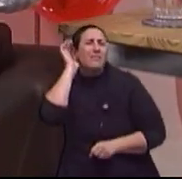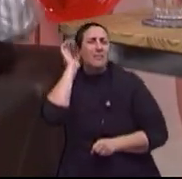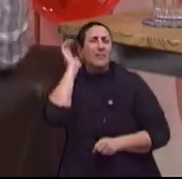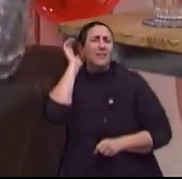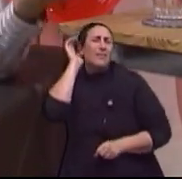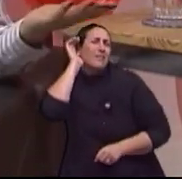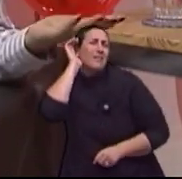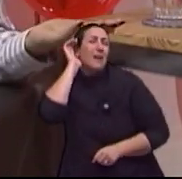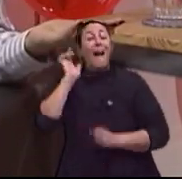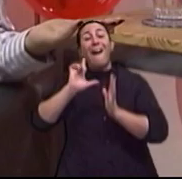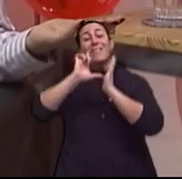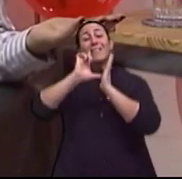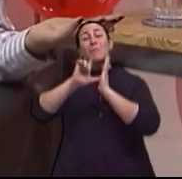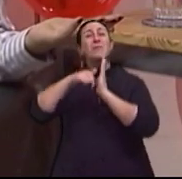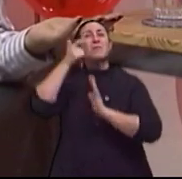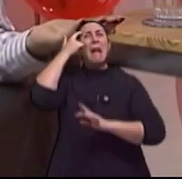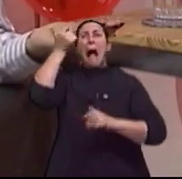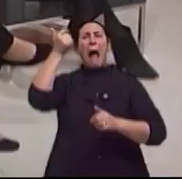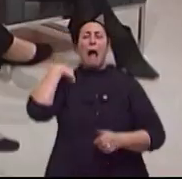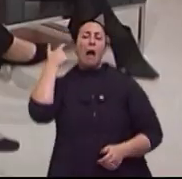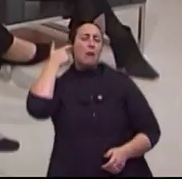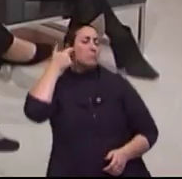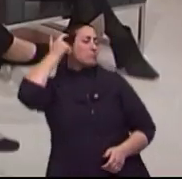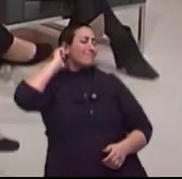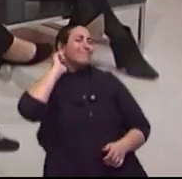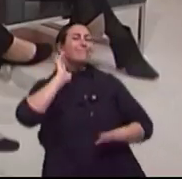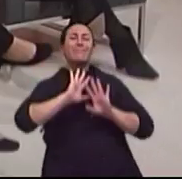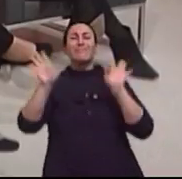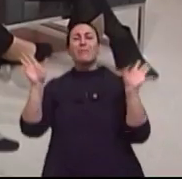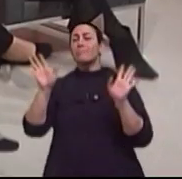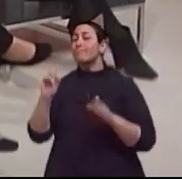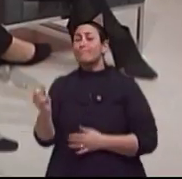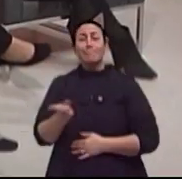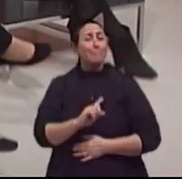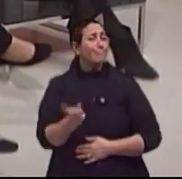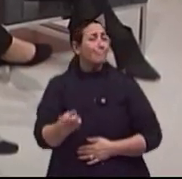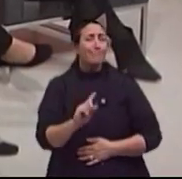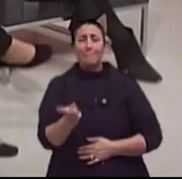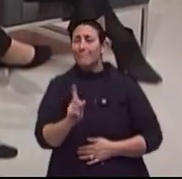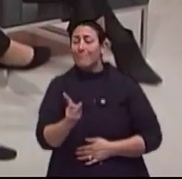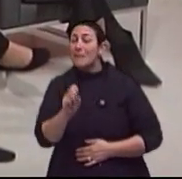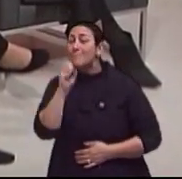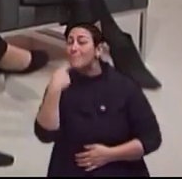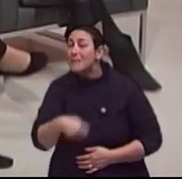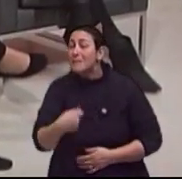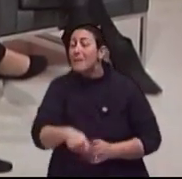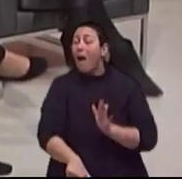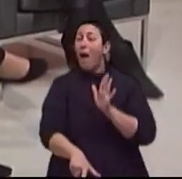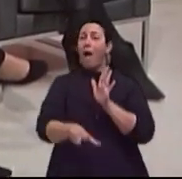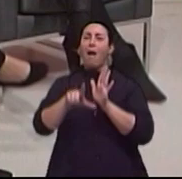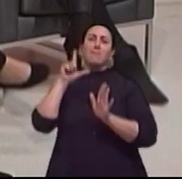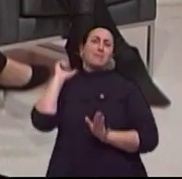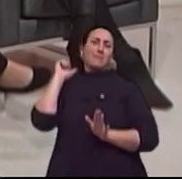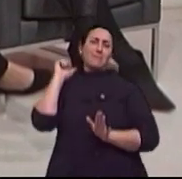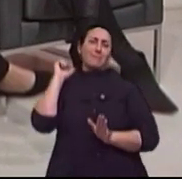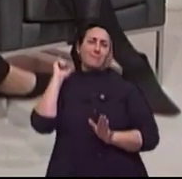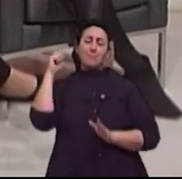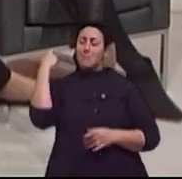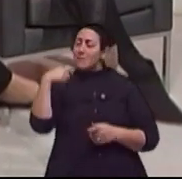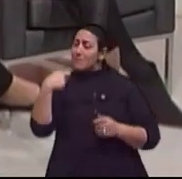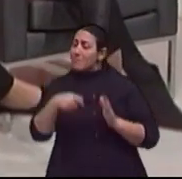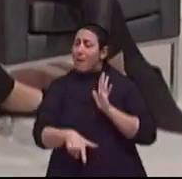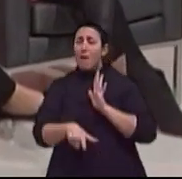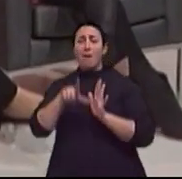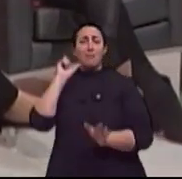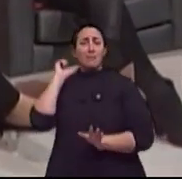botar um aparelho e vai resolver tudo não vai vai certeza vai Então quanto antes melhor né porque